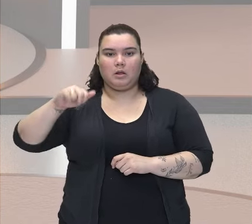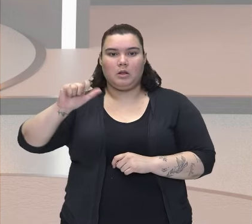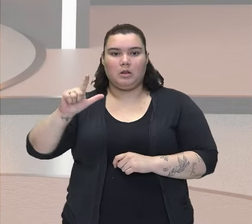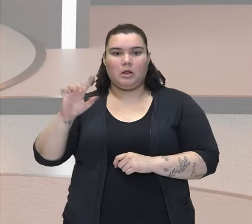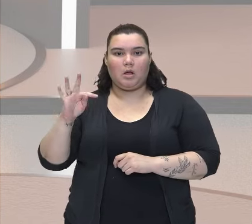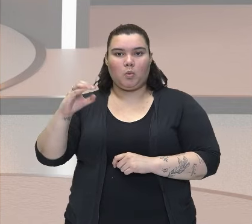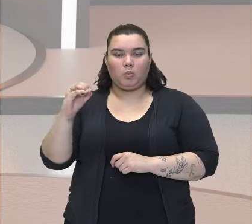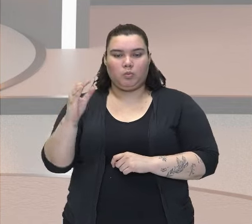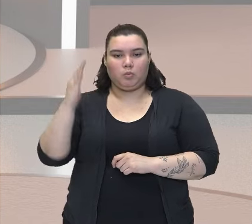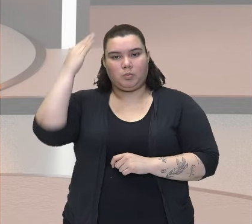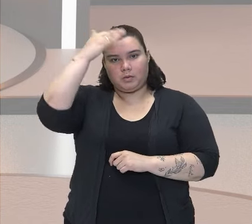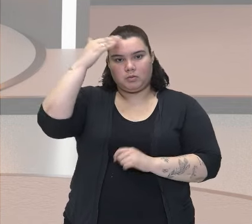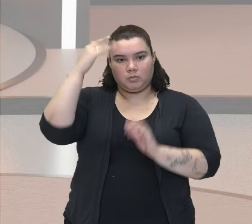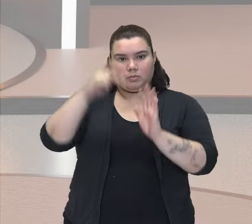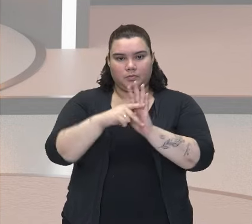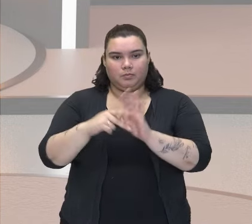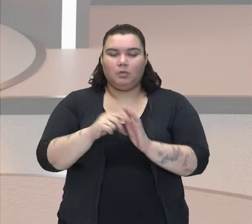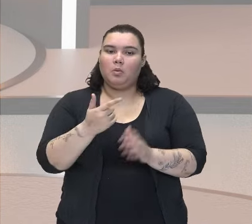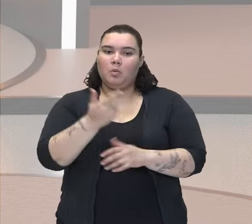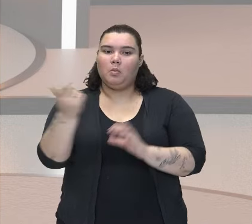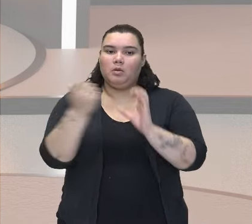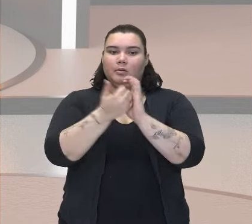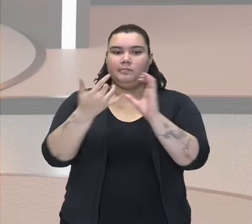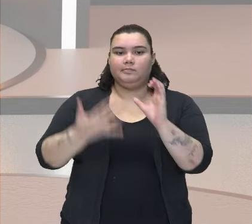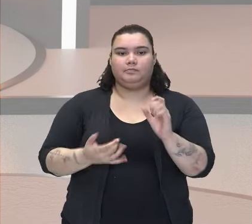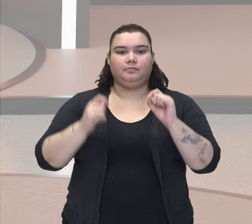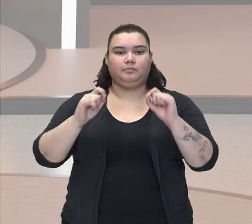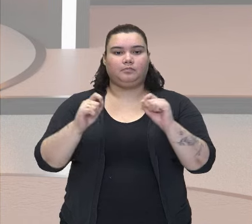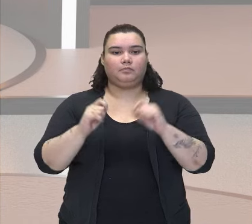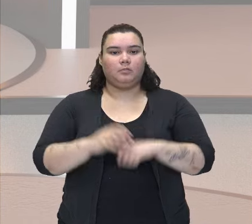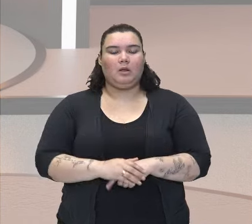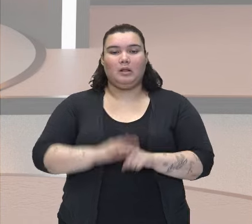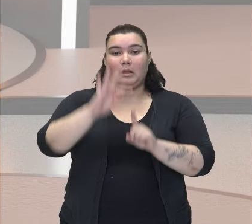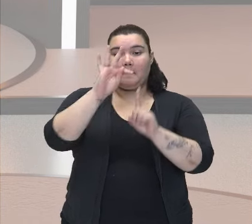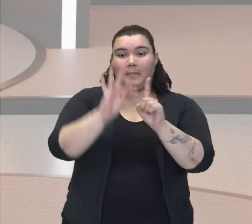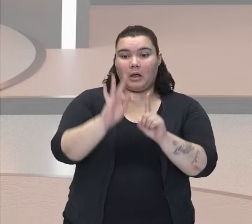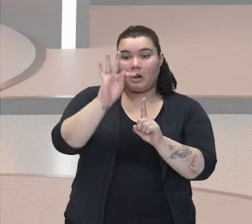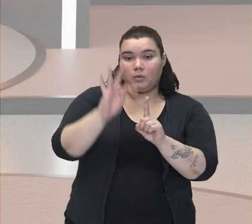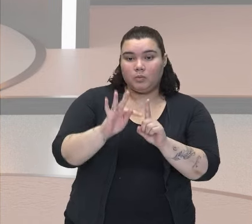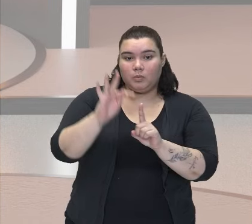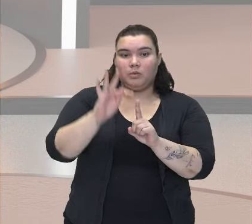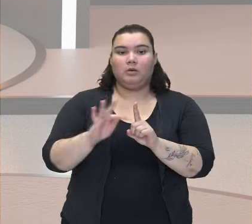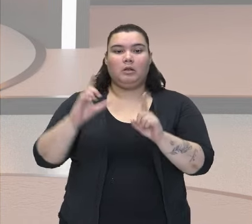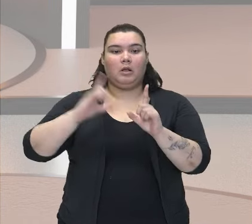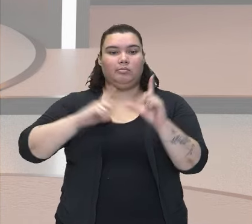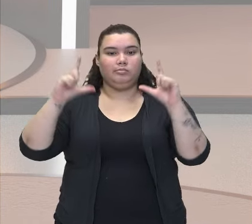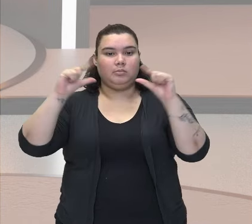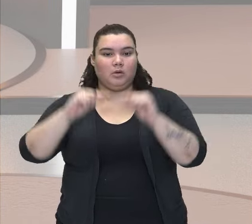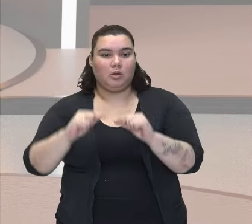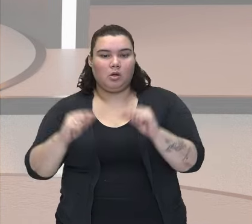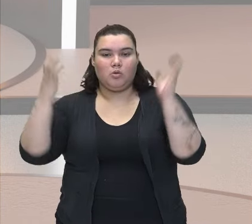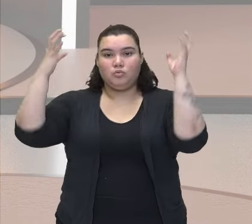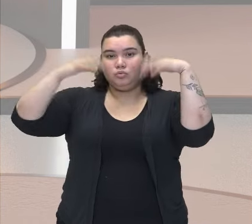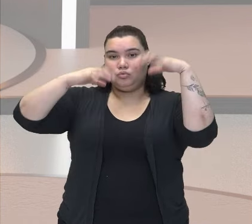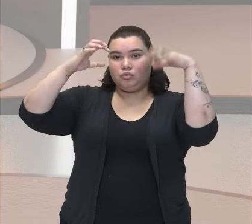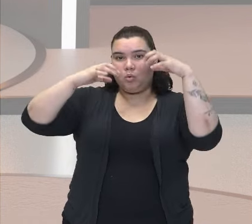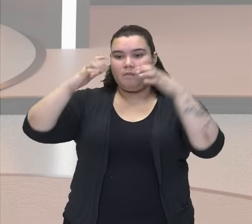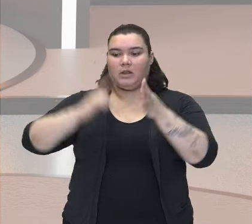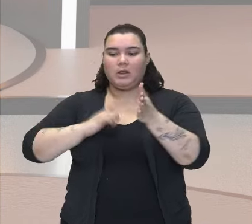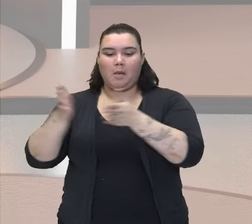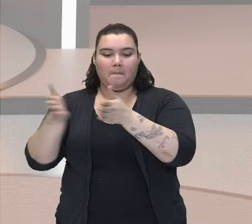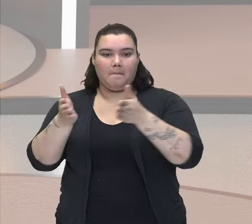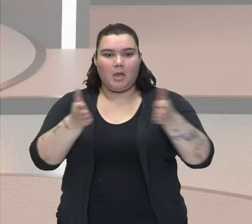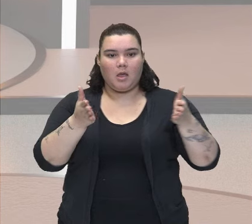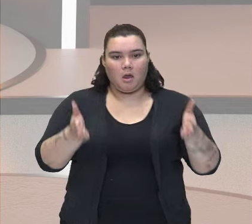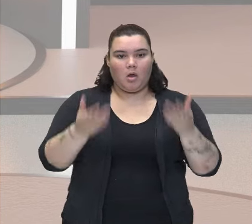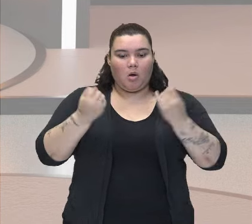México, tá? Outras características, né, com as temperaturas que vão ser mais amenas, as chuvas acabam sendo mais regulares e